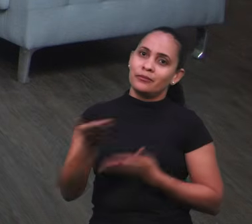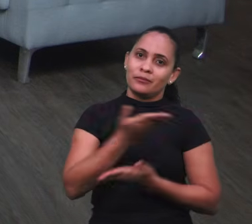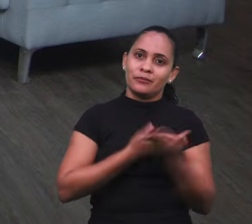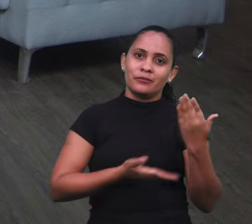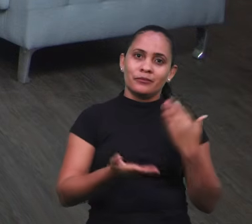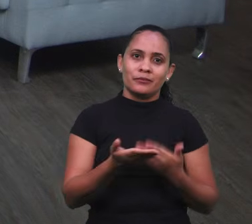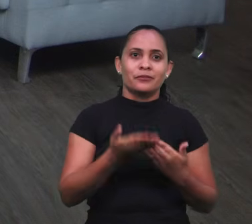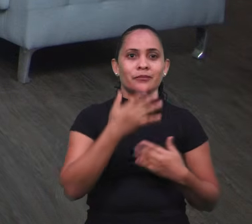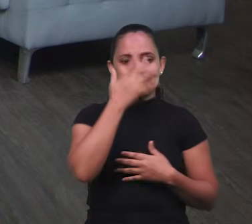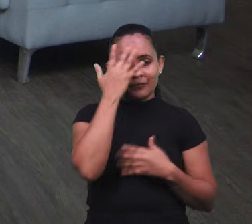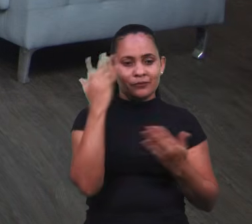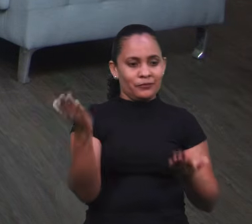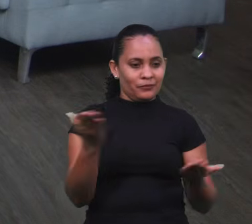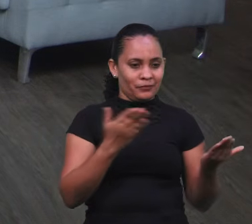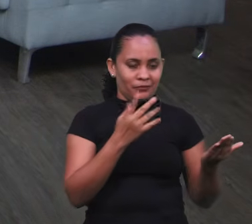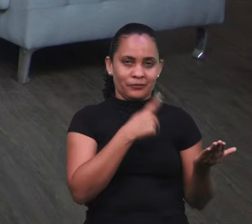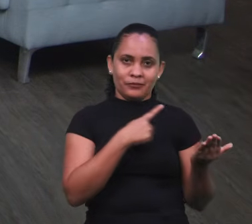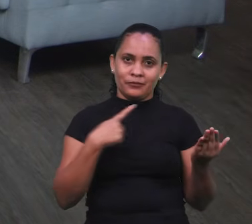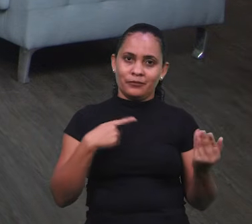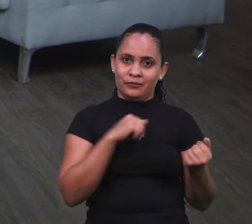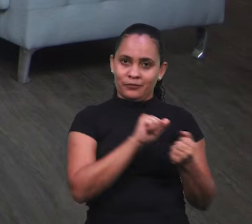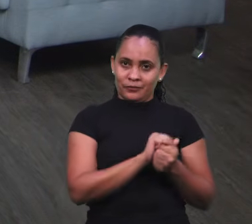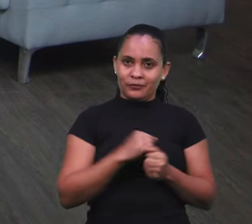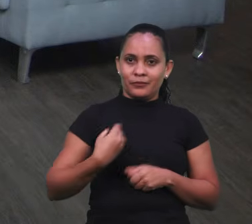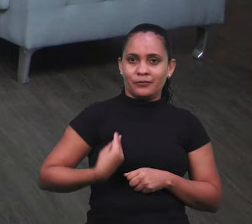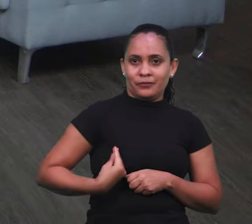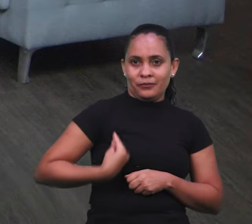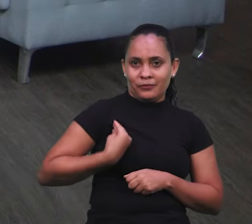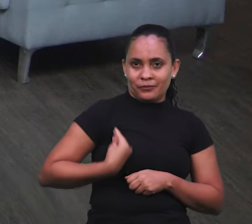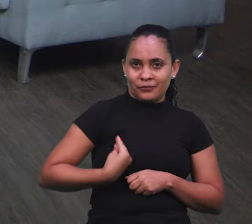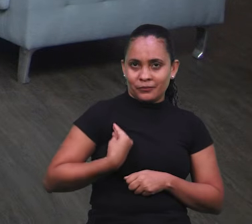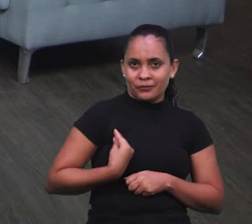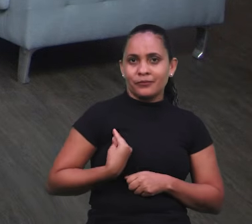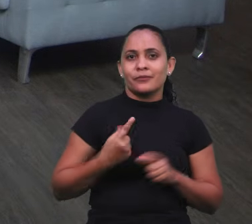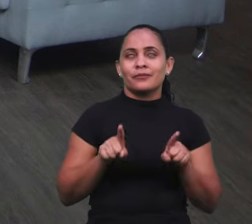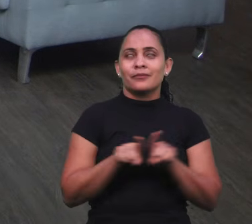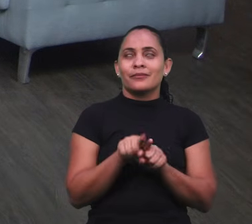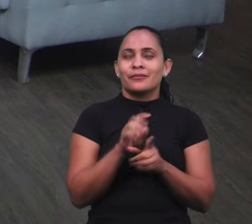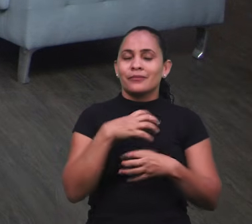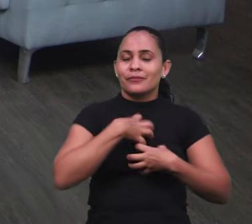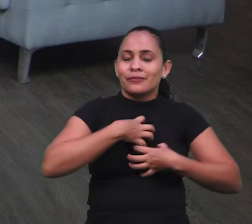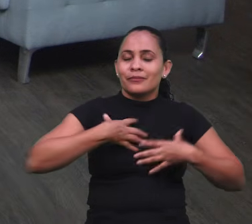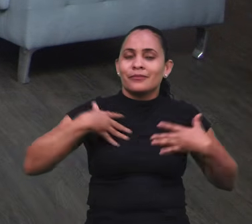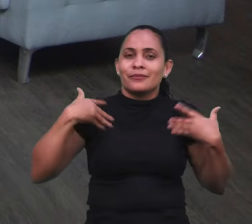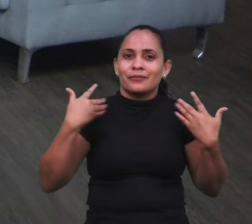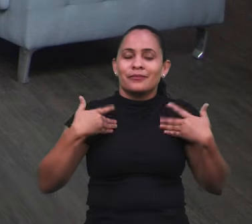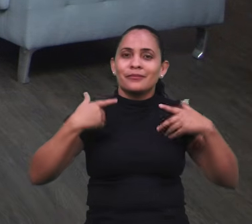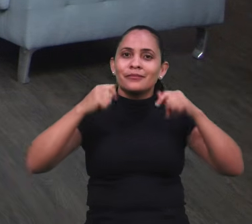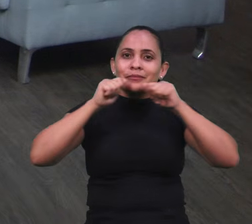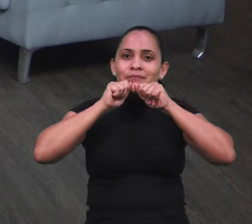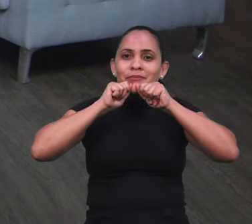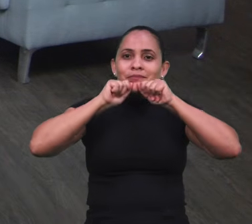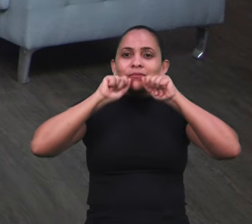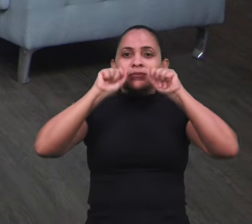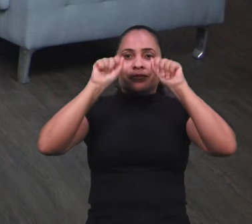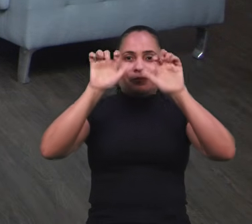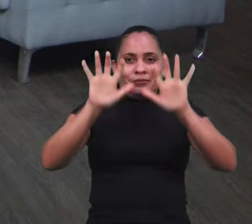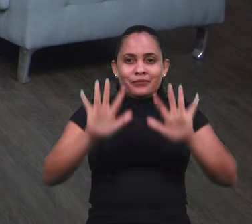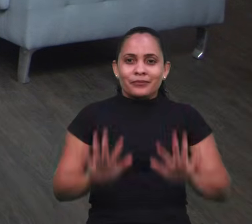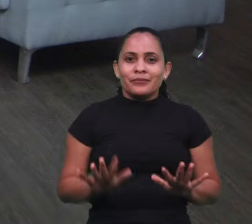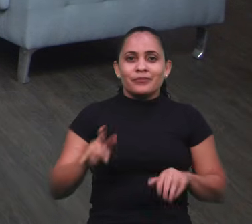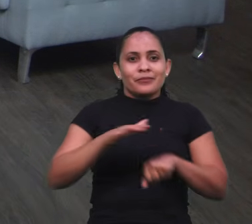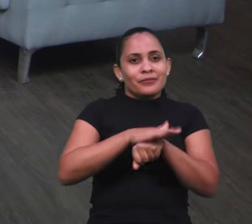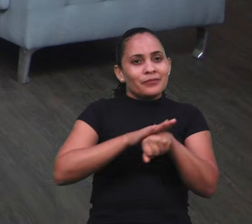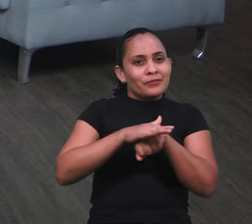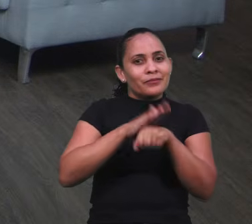aqui a participação dos nossos convidados, os pastores que estiveram conosco aqui hoje e com grande alegria aqui. Foi uma